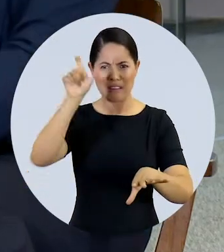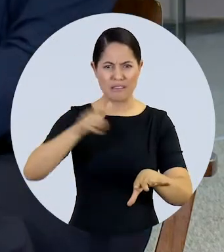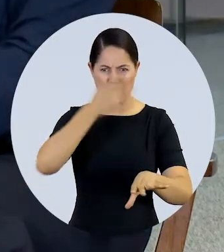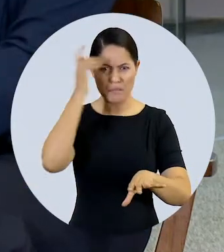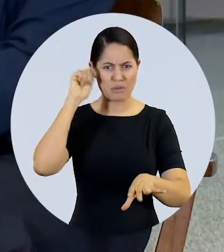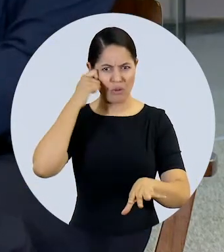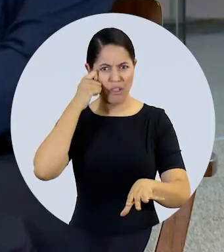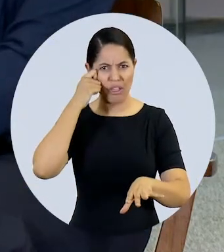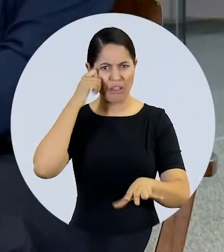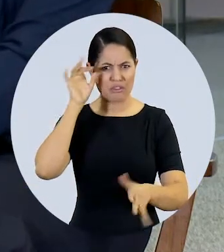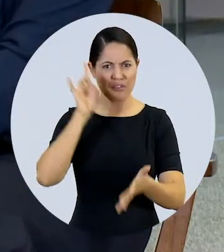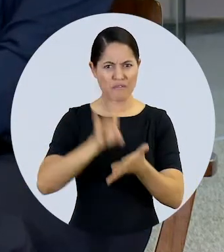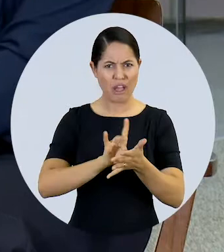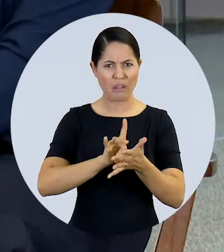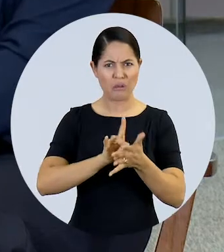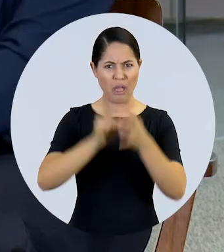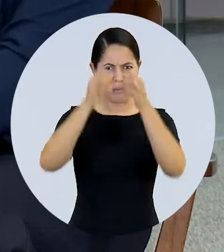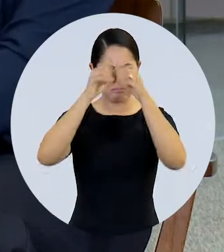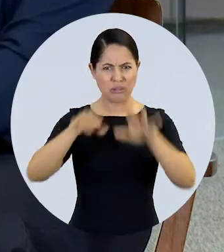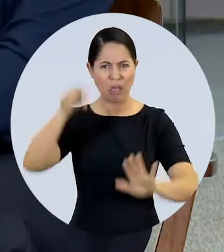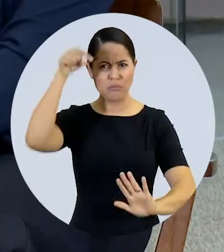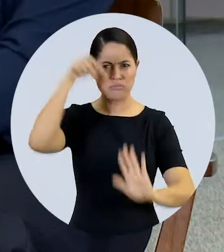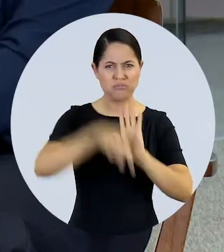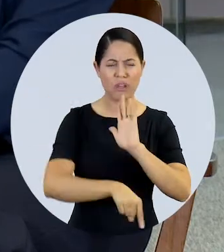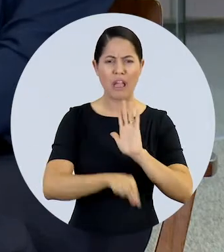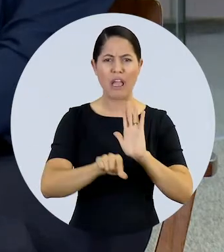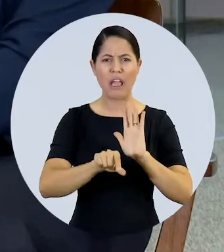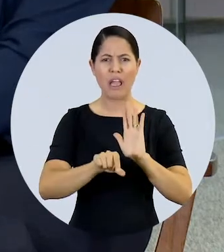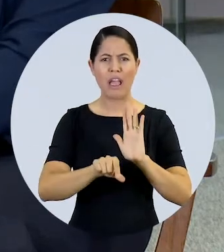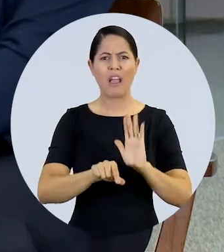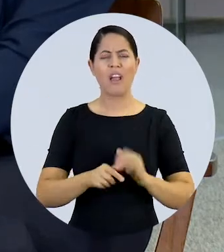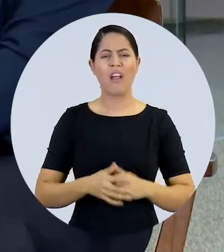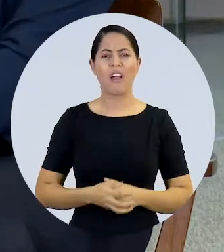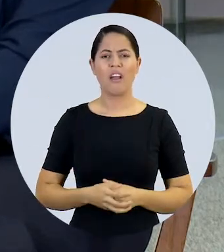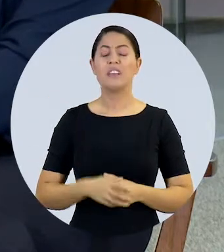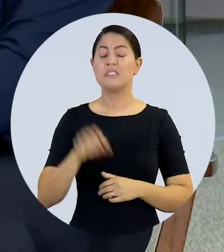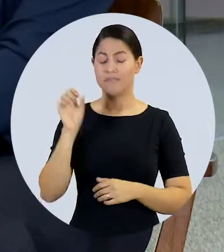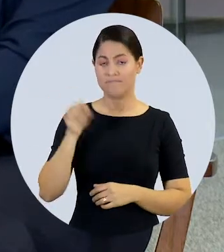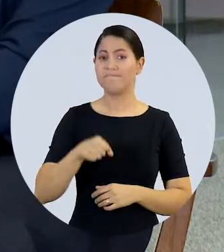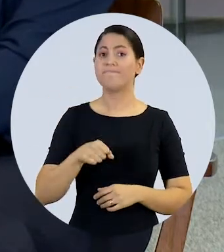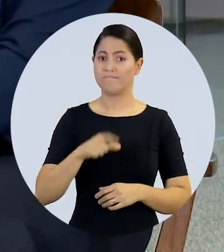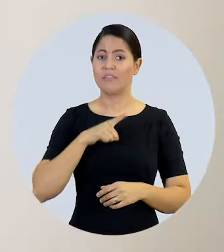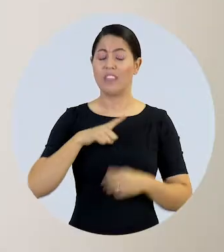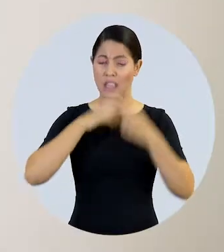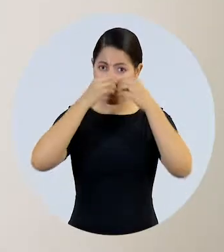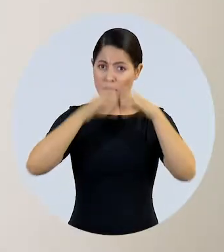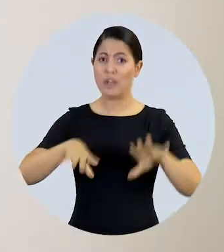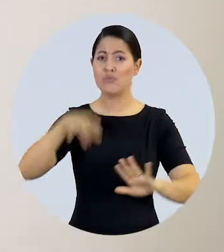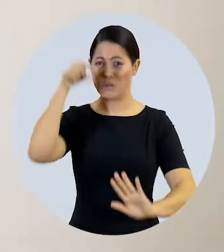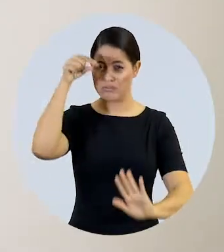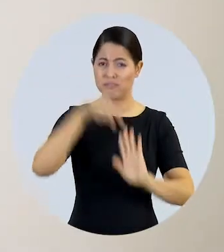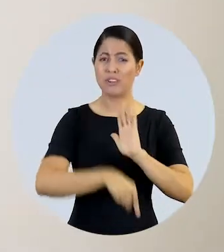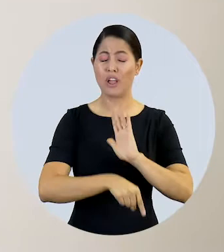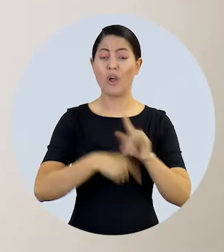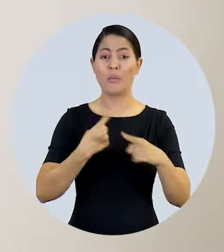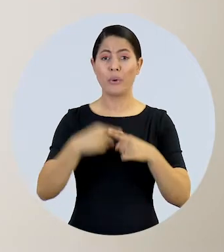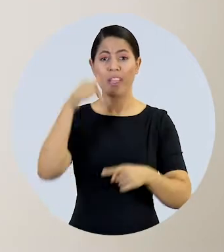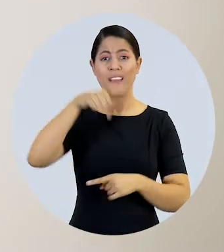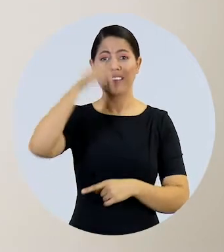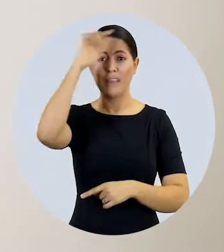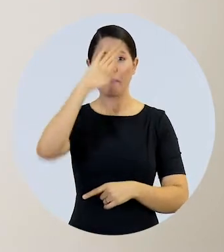termo? Existe um abismo racial na medida em que nós ainda temos um